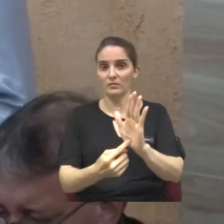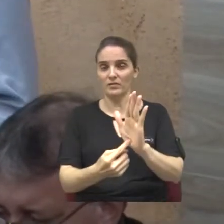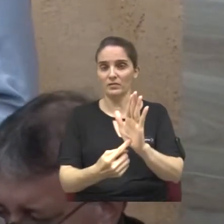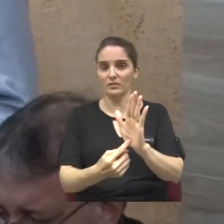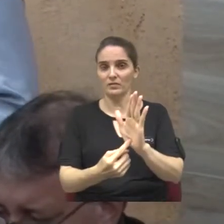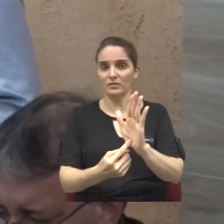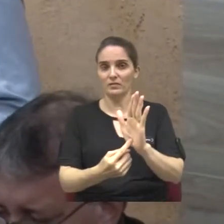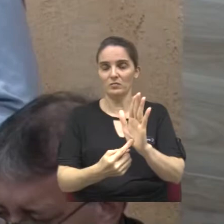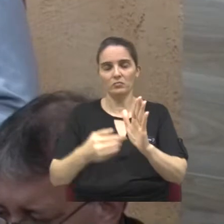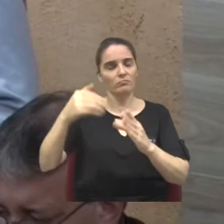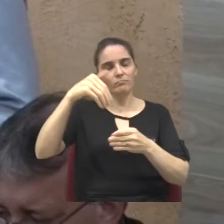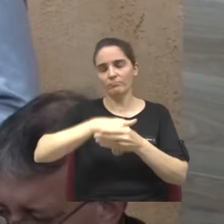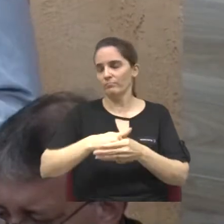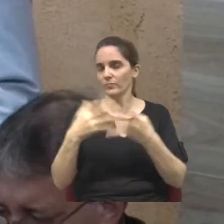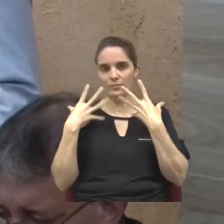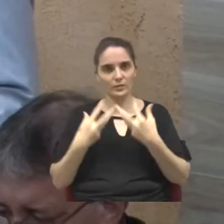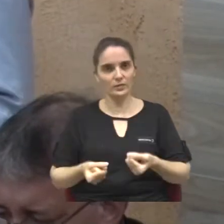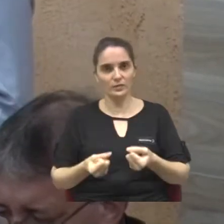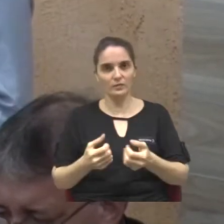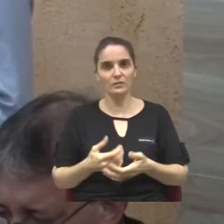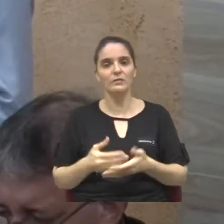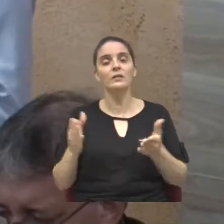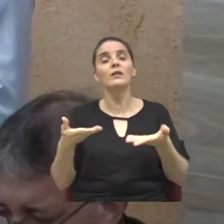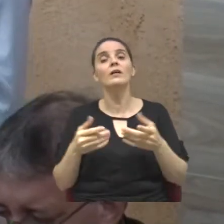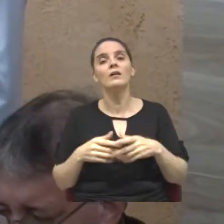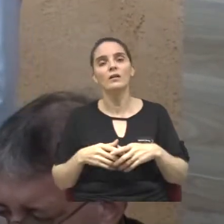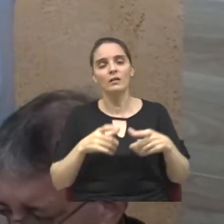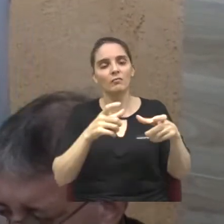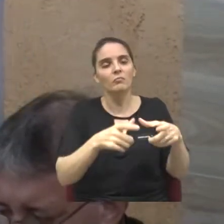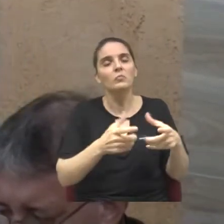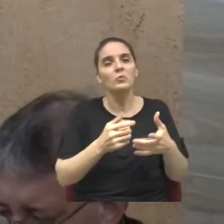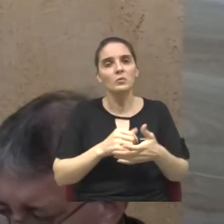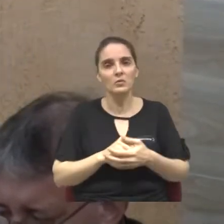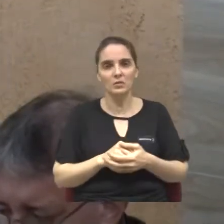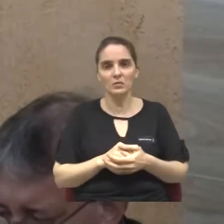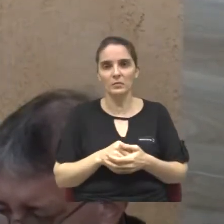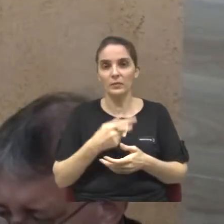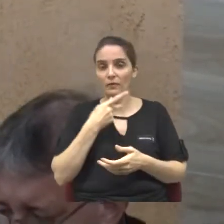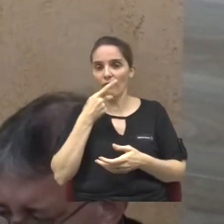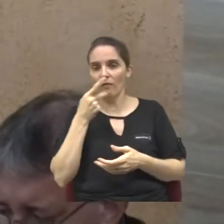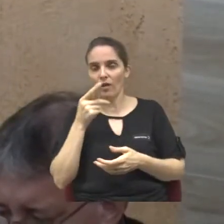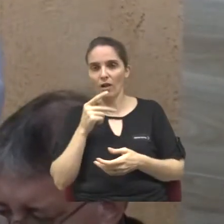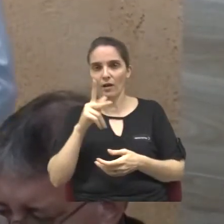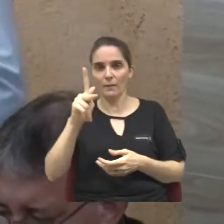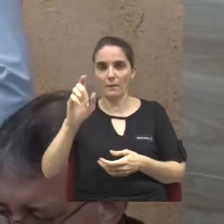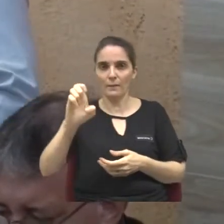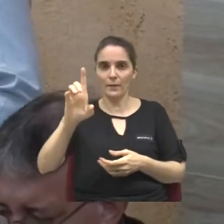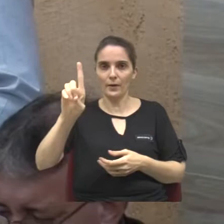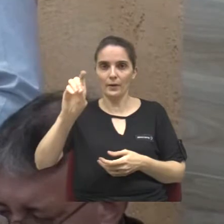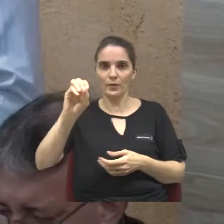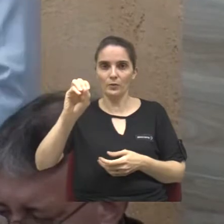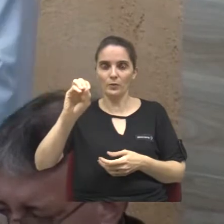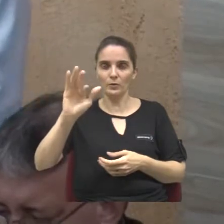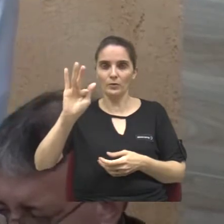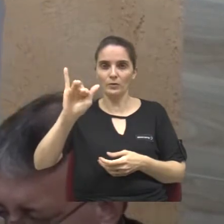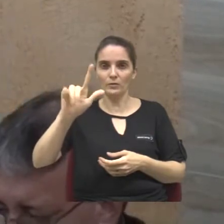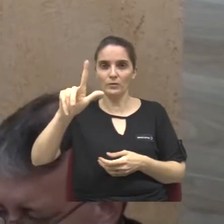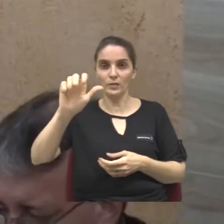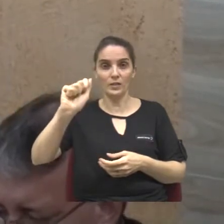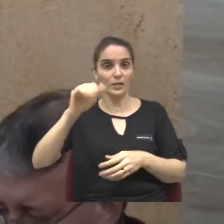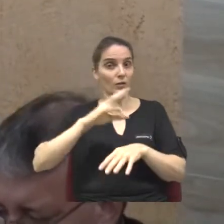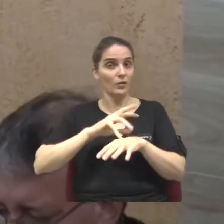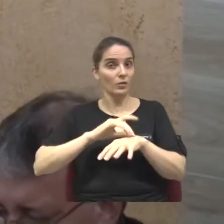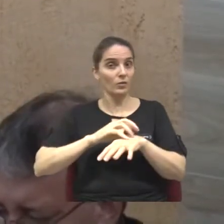foi derrubada. É dentro desse setor que vão falar que pedofilia é doença, é dentro desse setor que vão querer